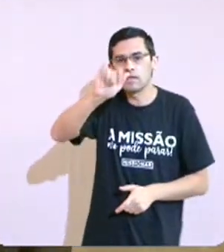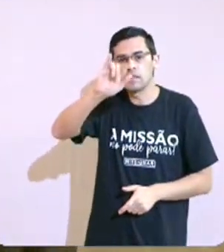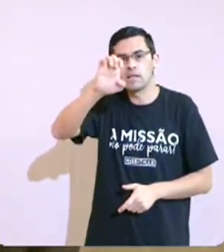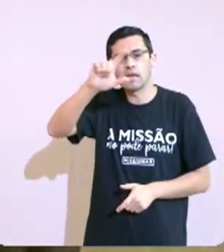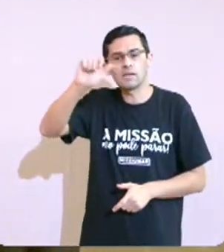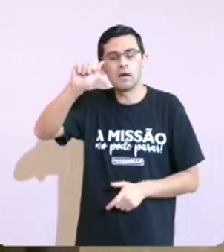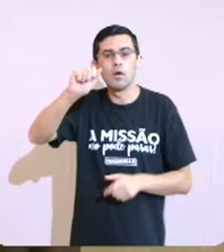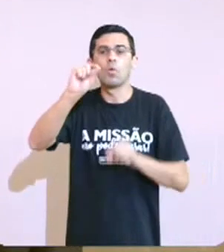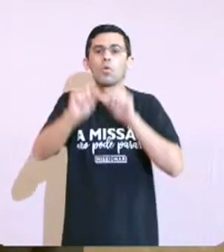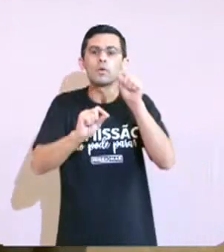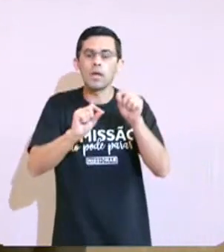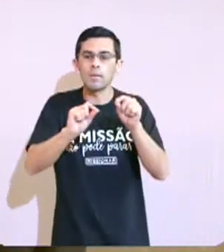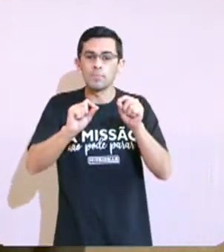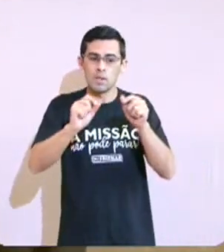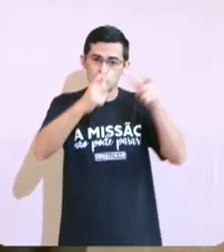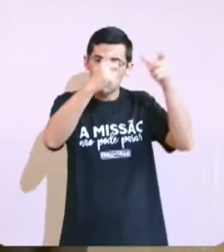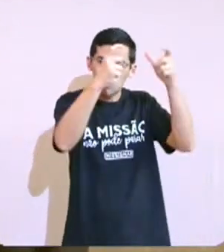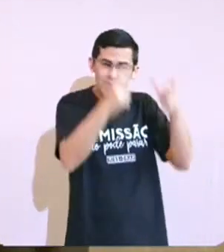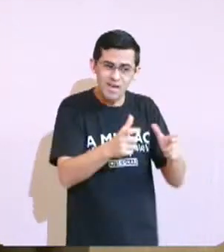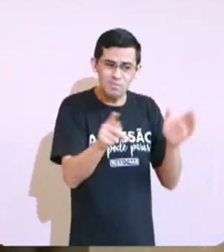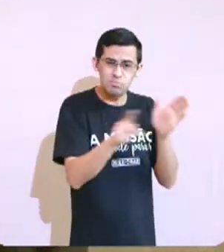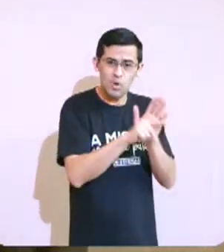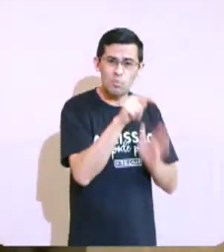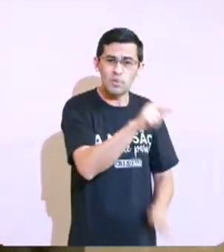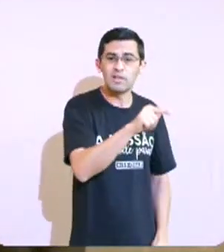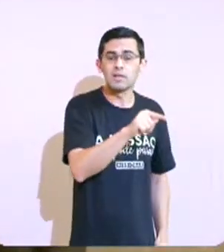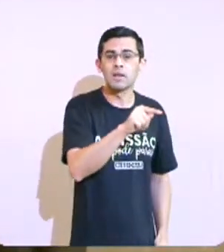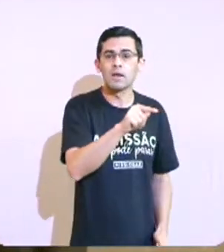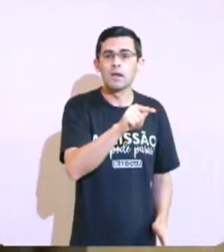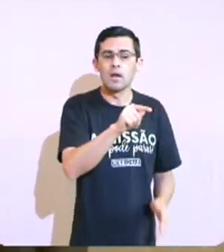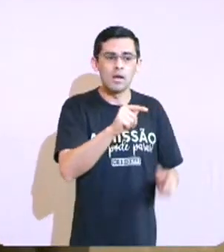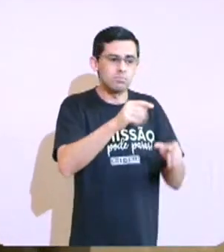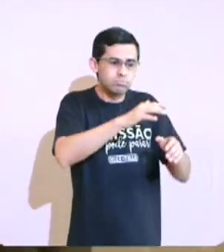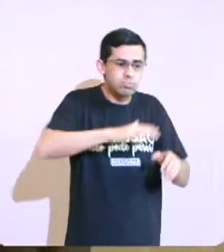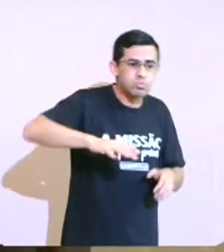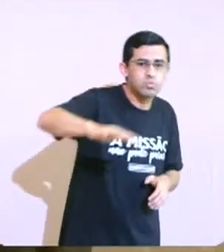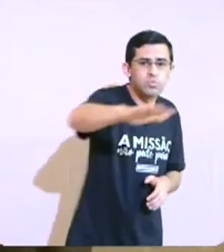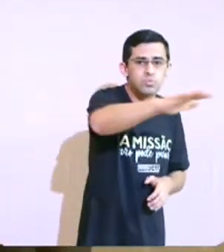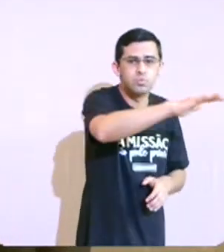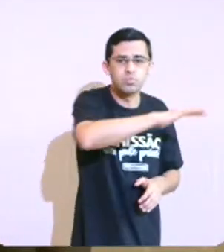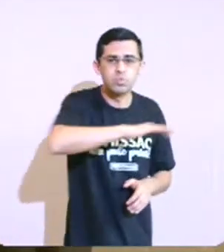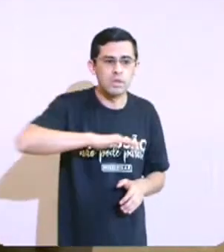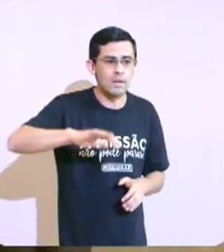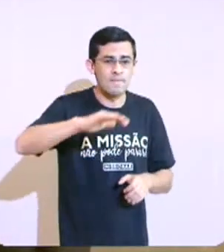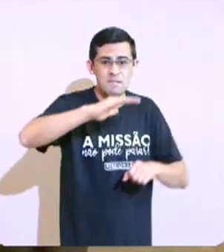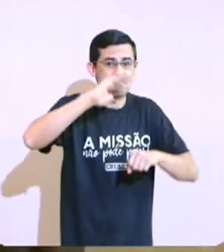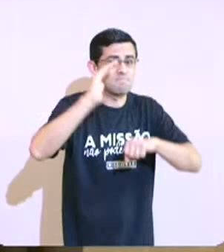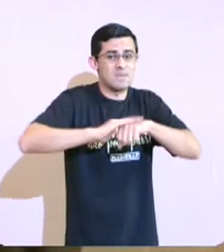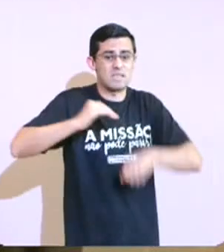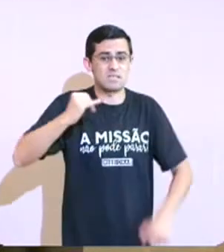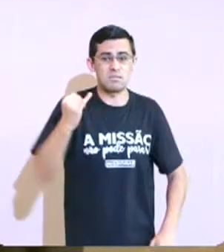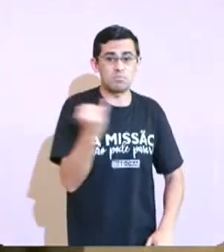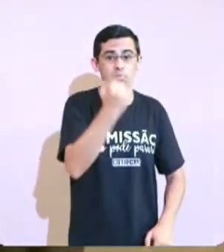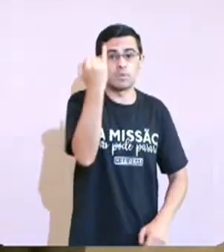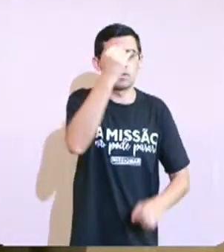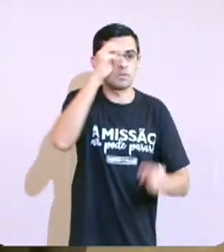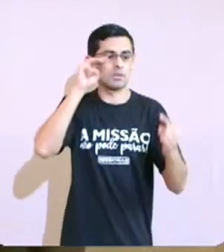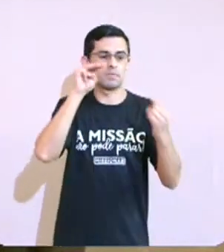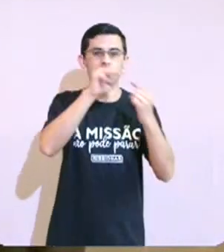irmãs da PIB, Galileia é a região mor da ação missionária da